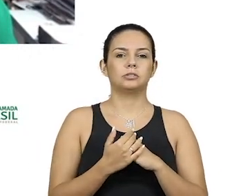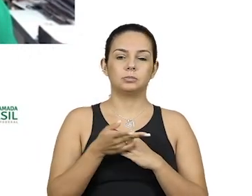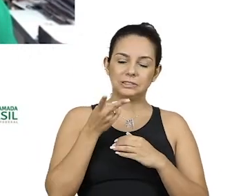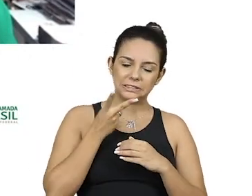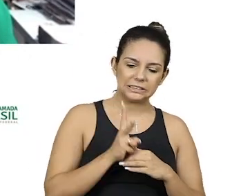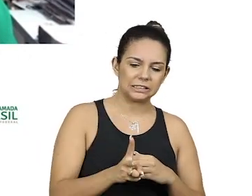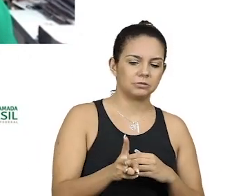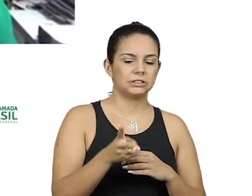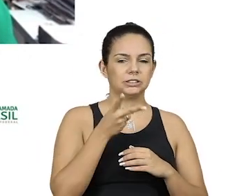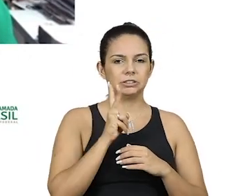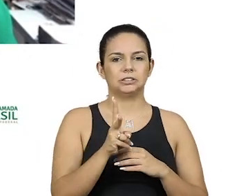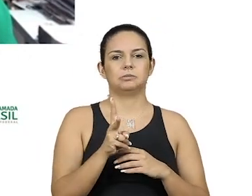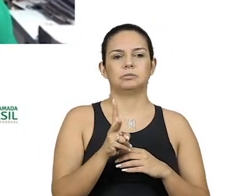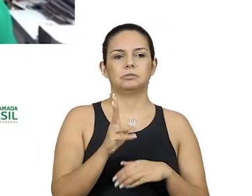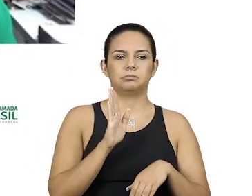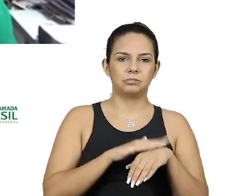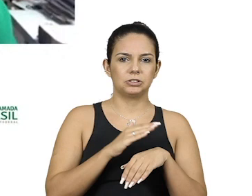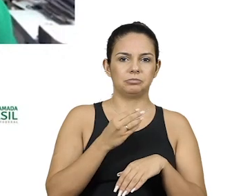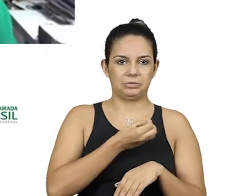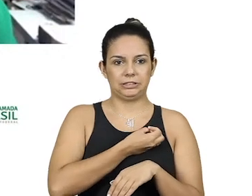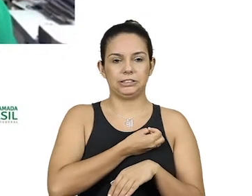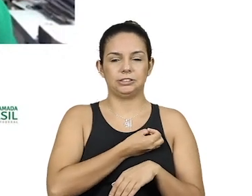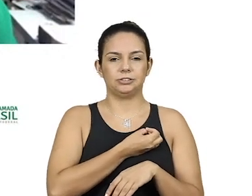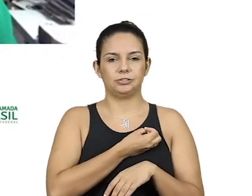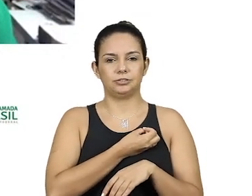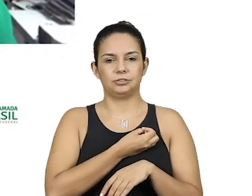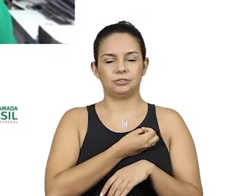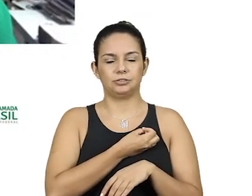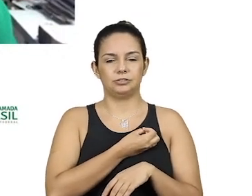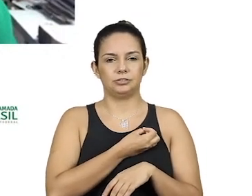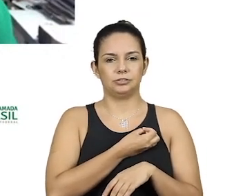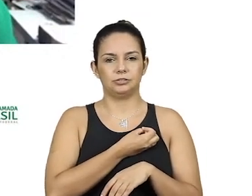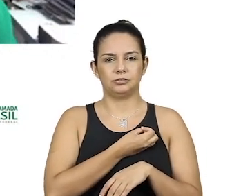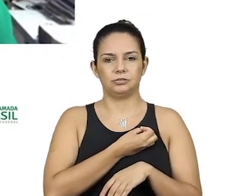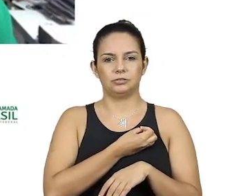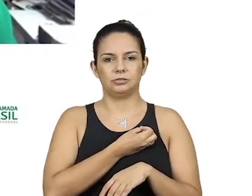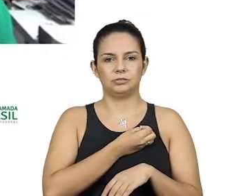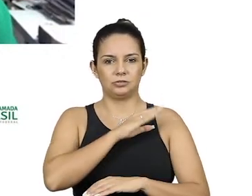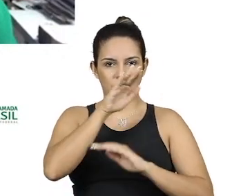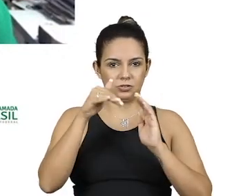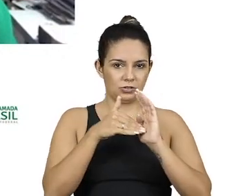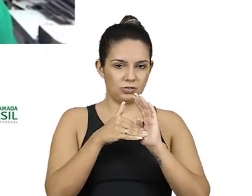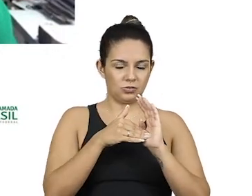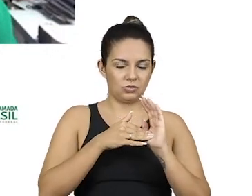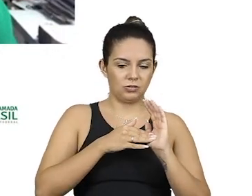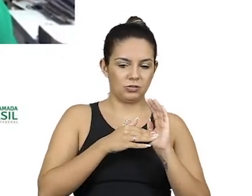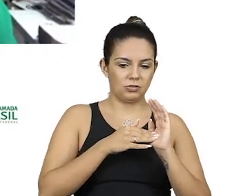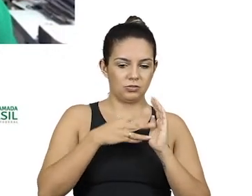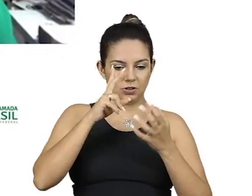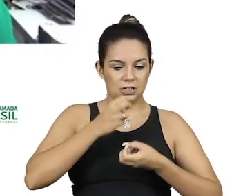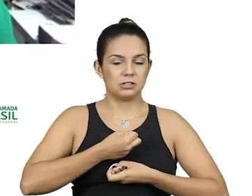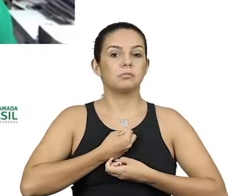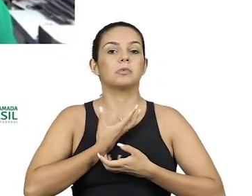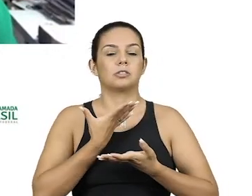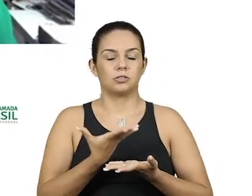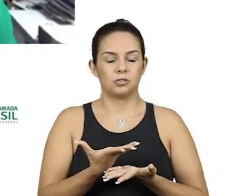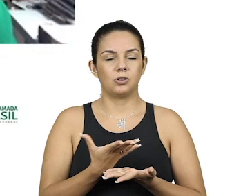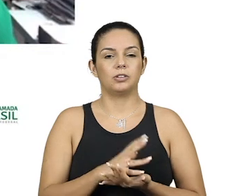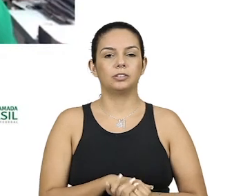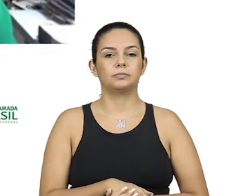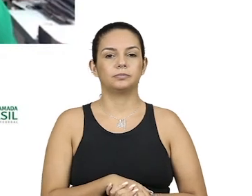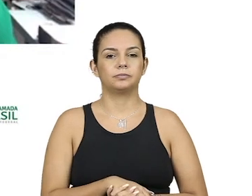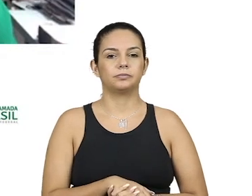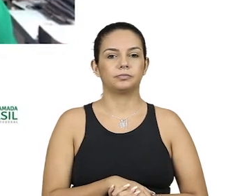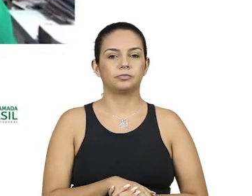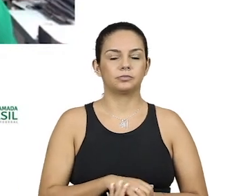está sempre e cada vez mais presente em todas as suas expressões, né?